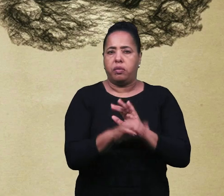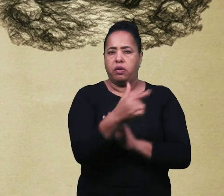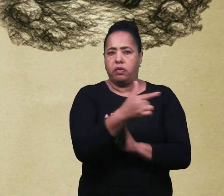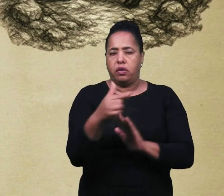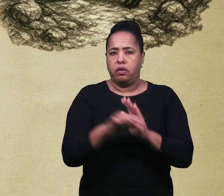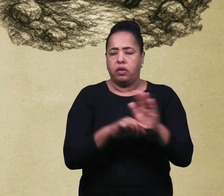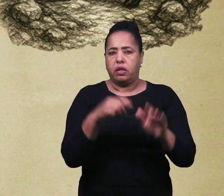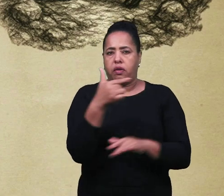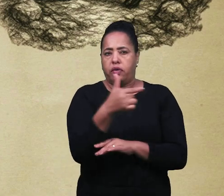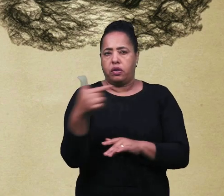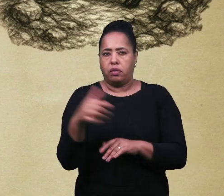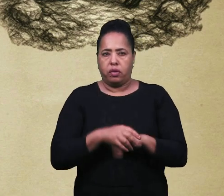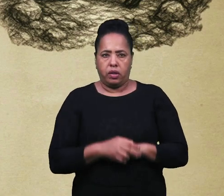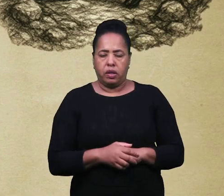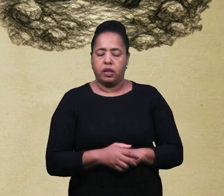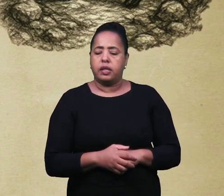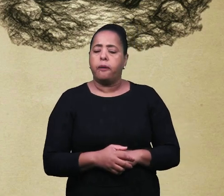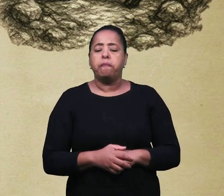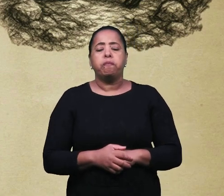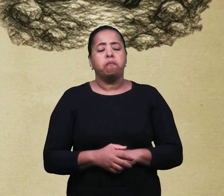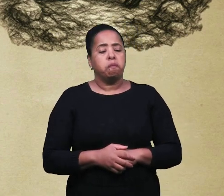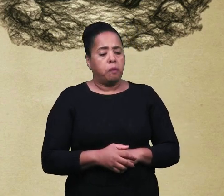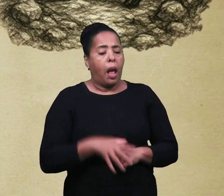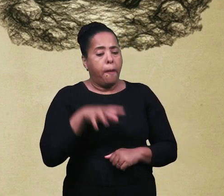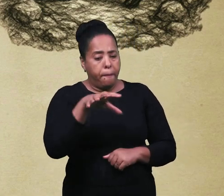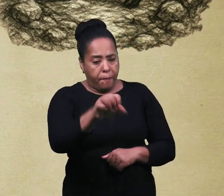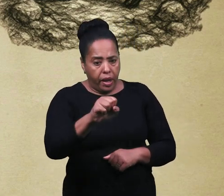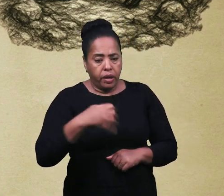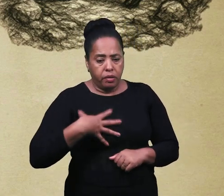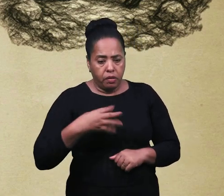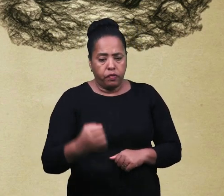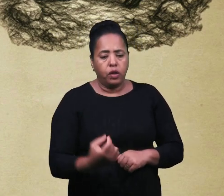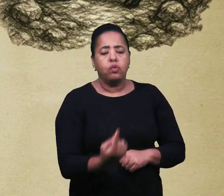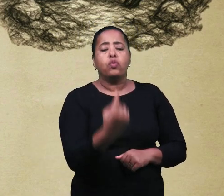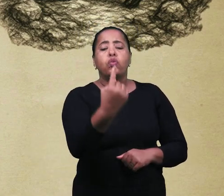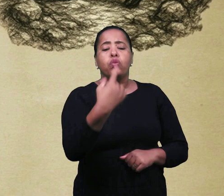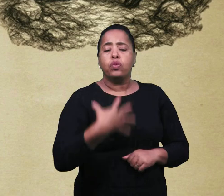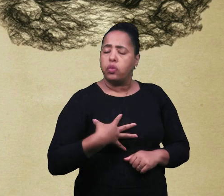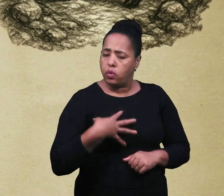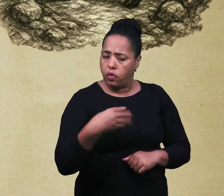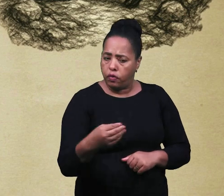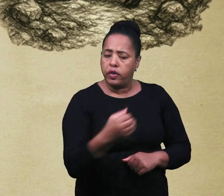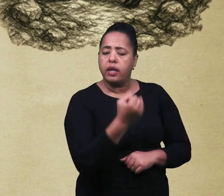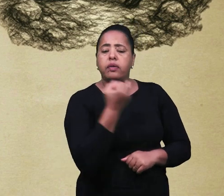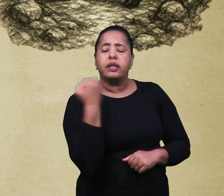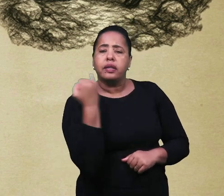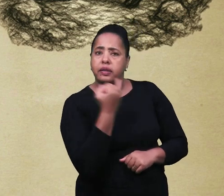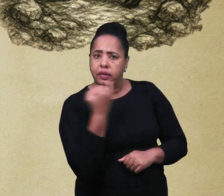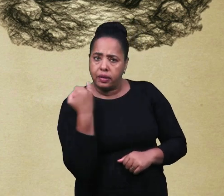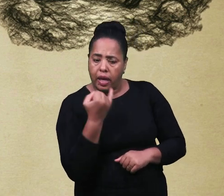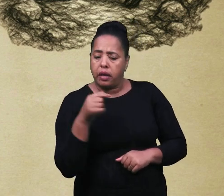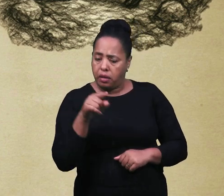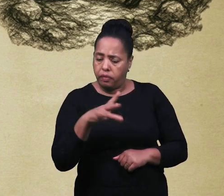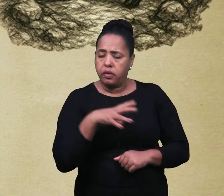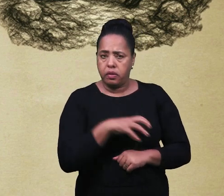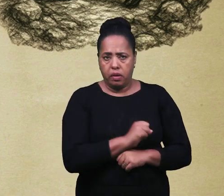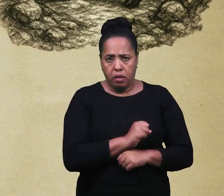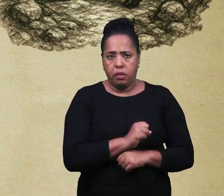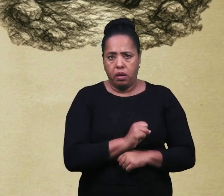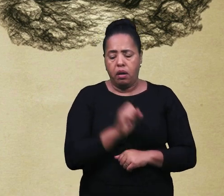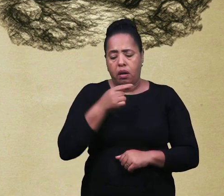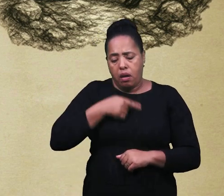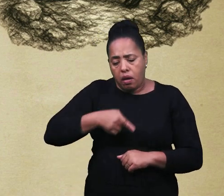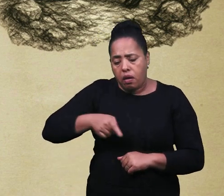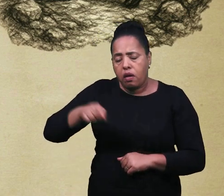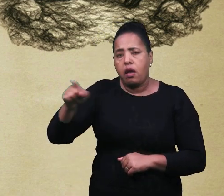e disse, toma agora o teu filho, o teu único filho, Isaac, a quem amas, e